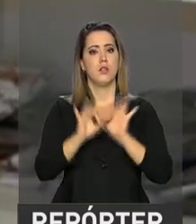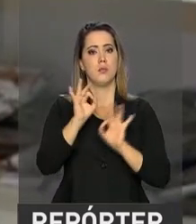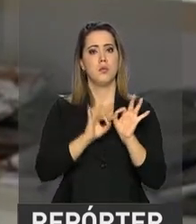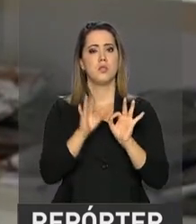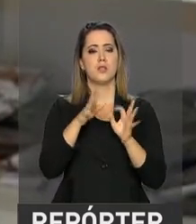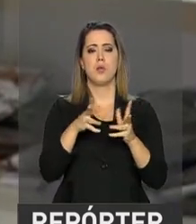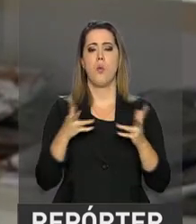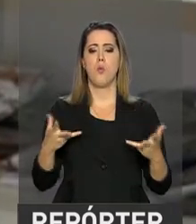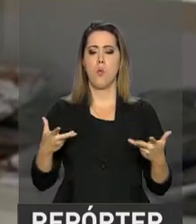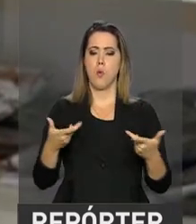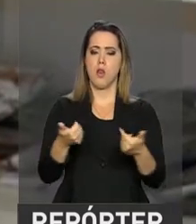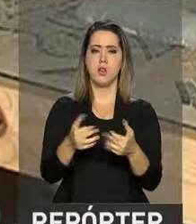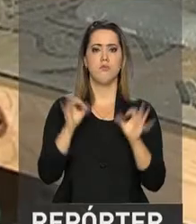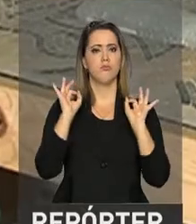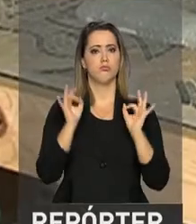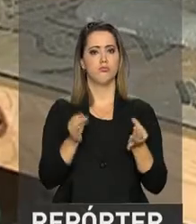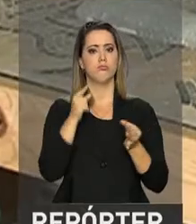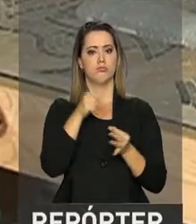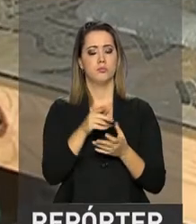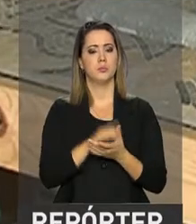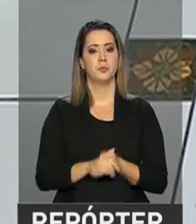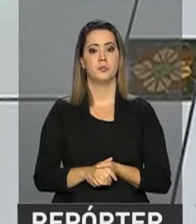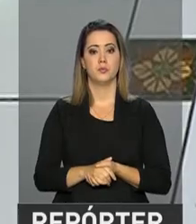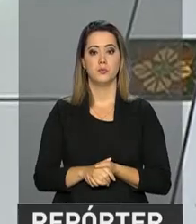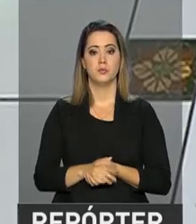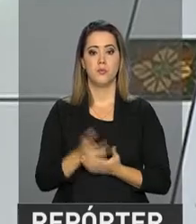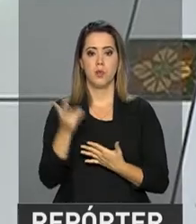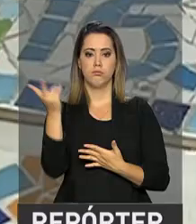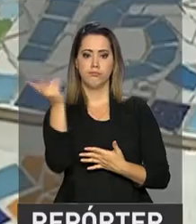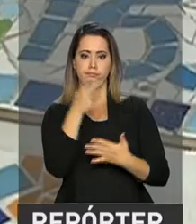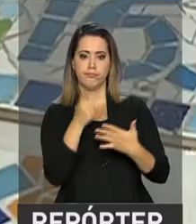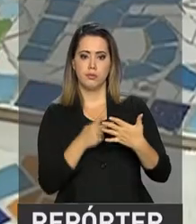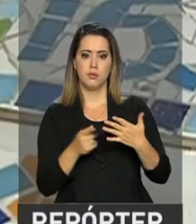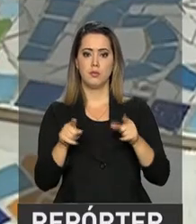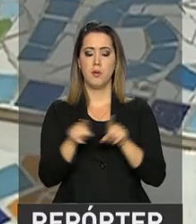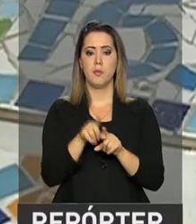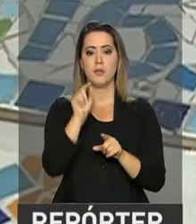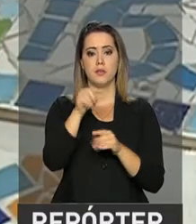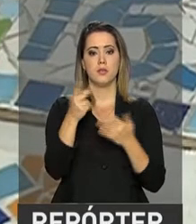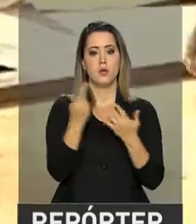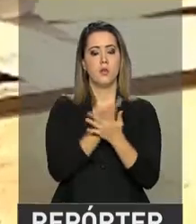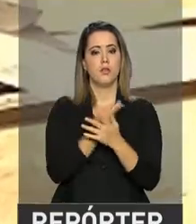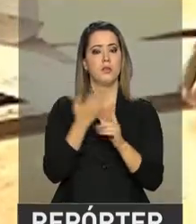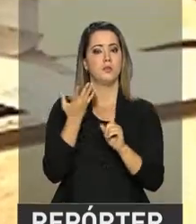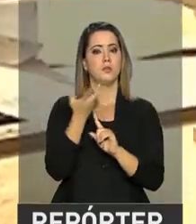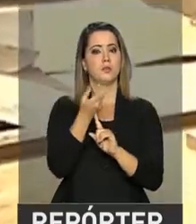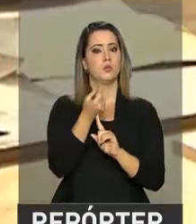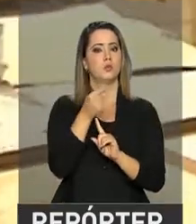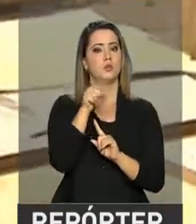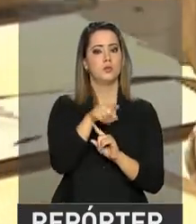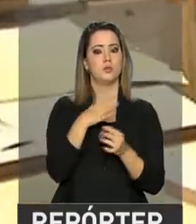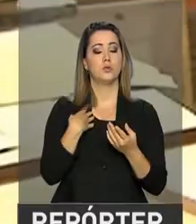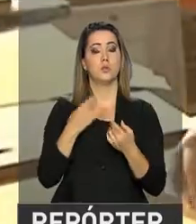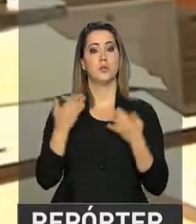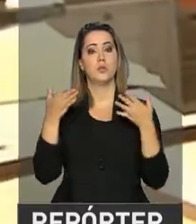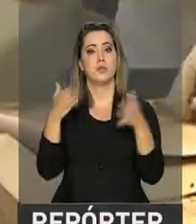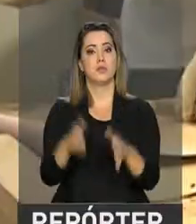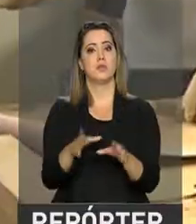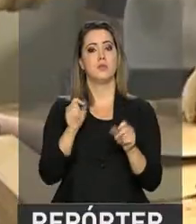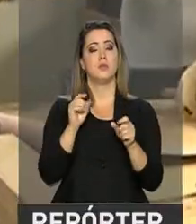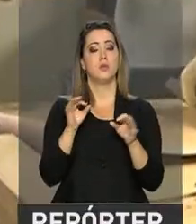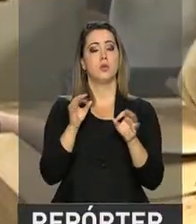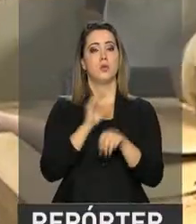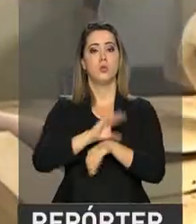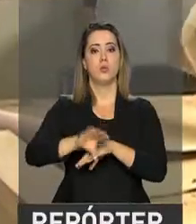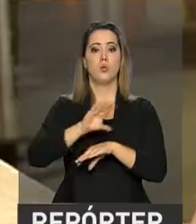esses profissionais aqui desenvolve as peças que a maioria tanto admira são feitas por pessoas como seo joão brasil que participa da oficina de marcenaria